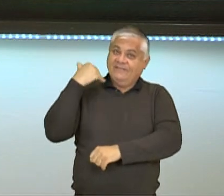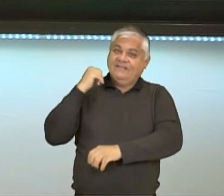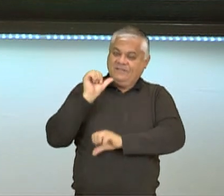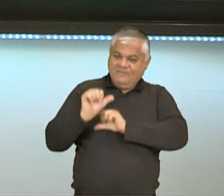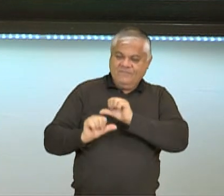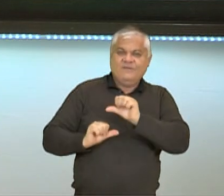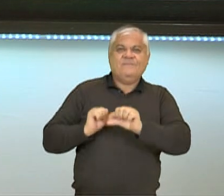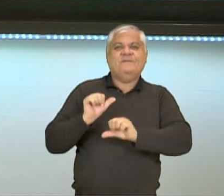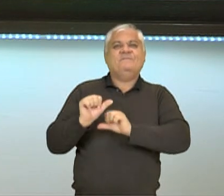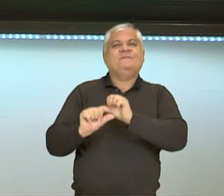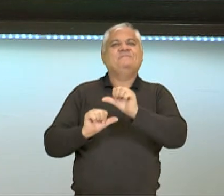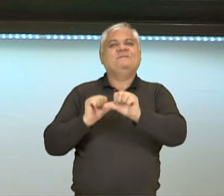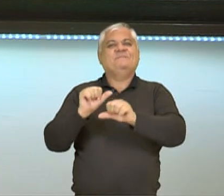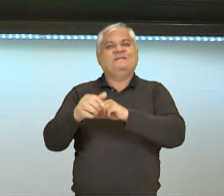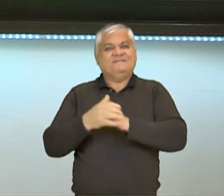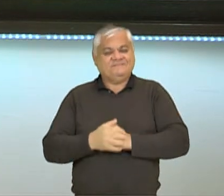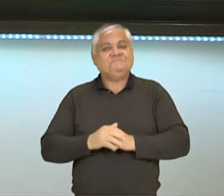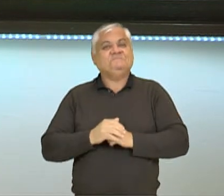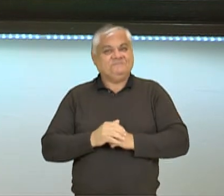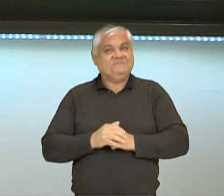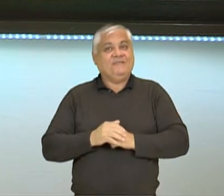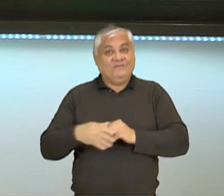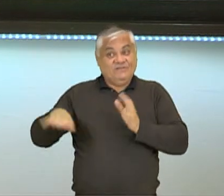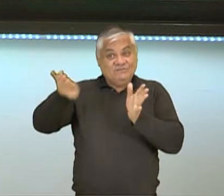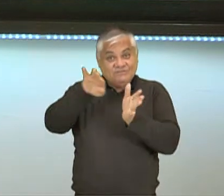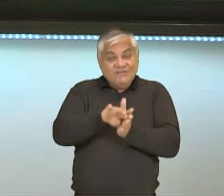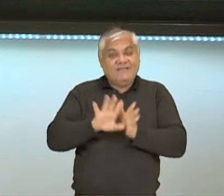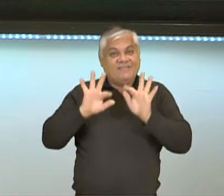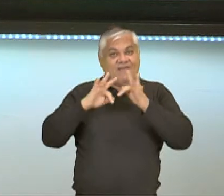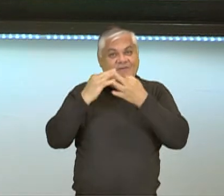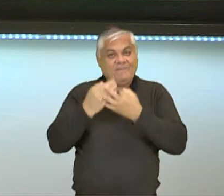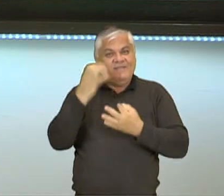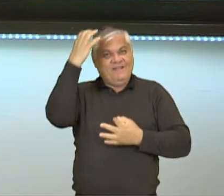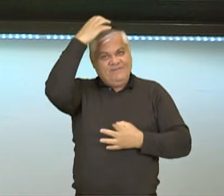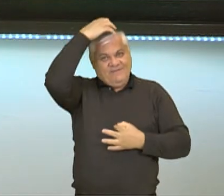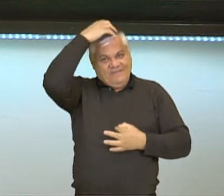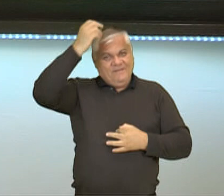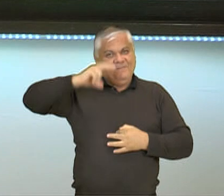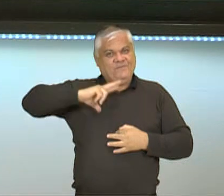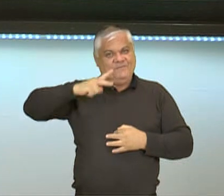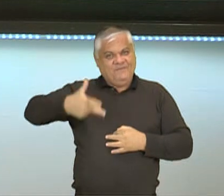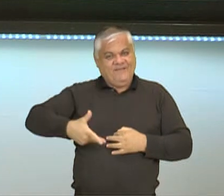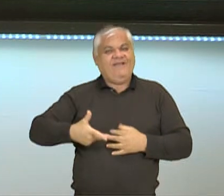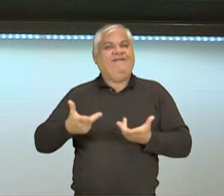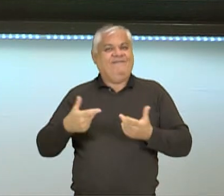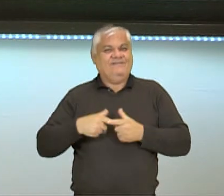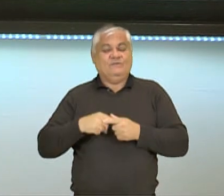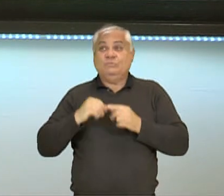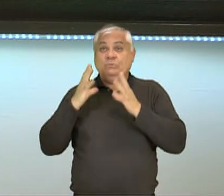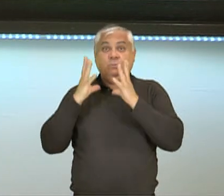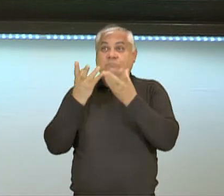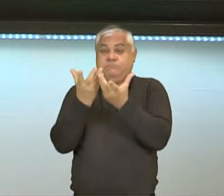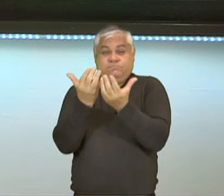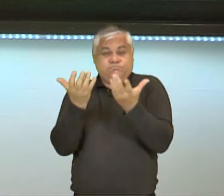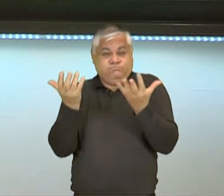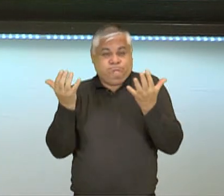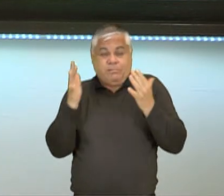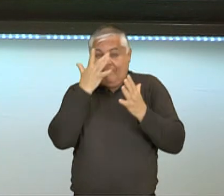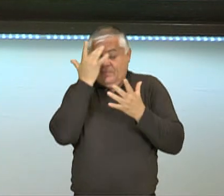vai passar a ser a partir dessa chegada da família real portuguesa e da corte portuguesa